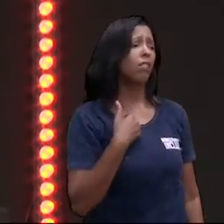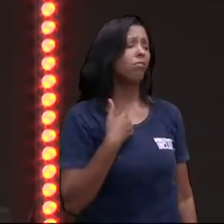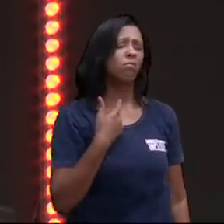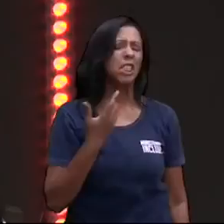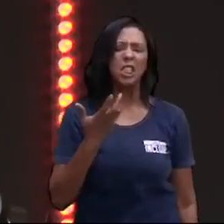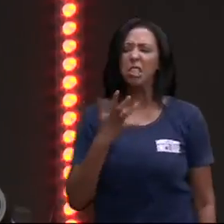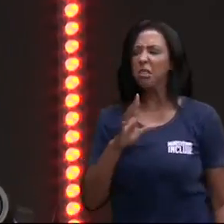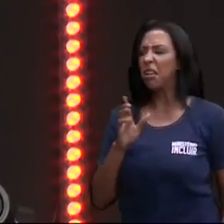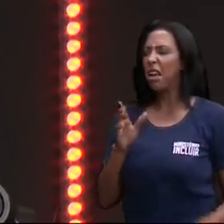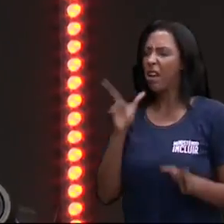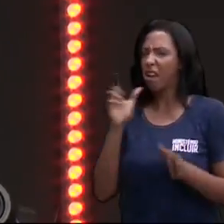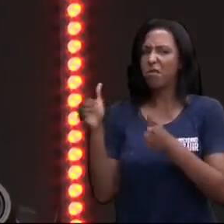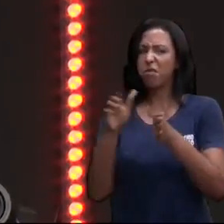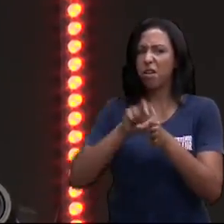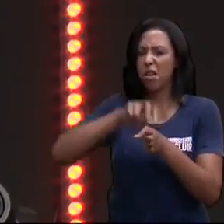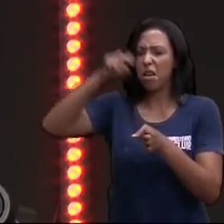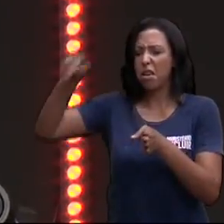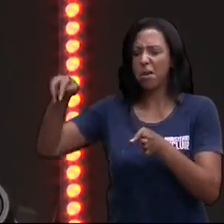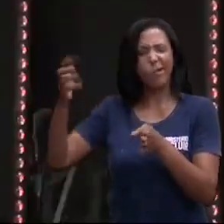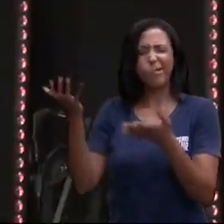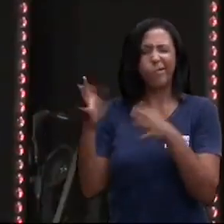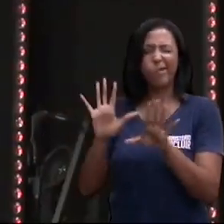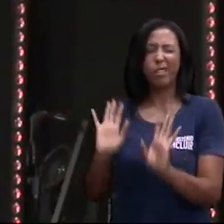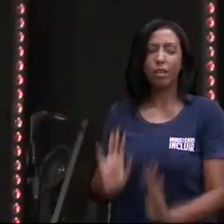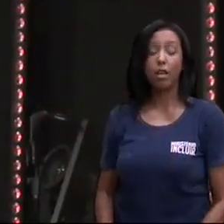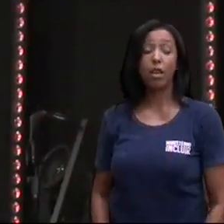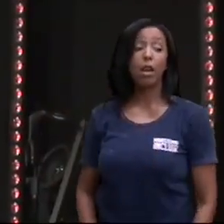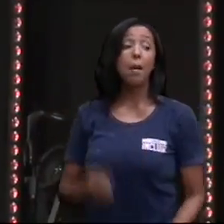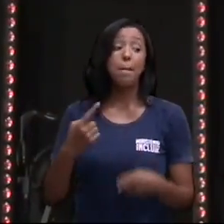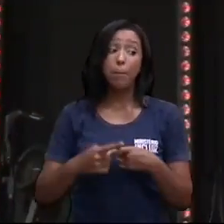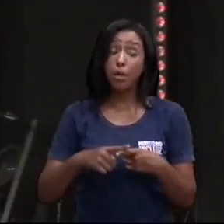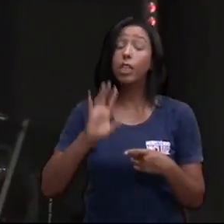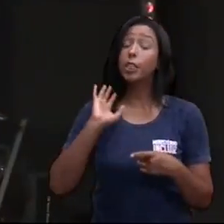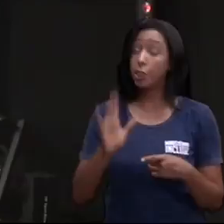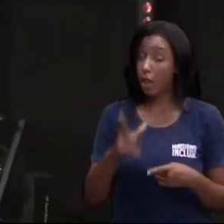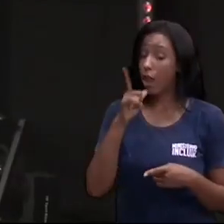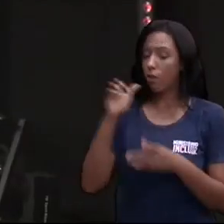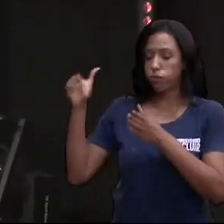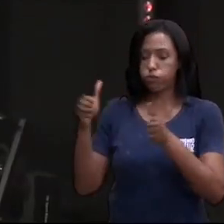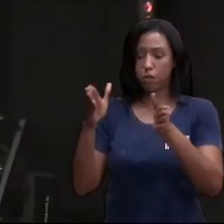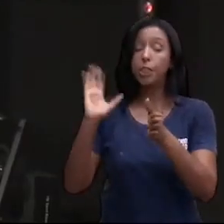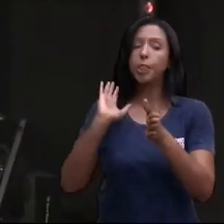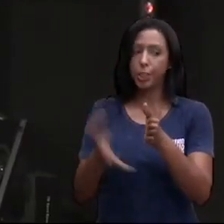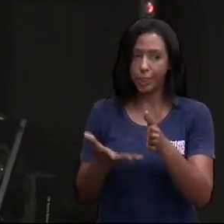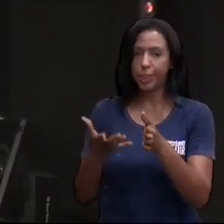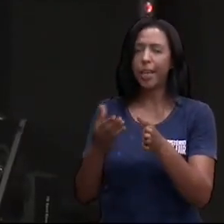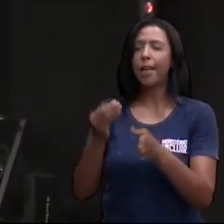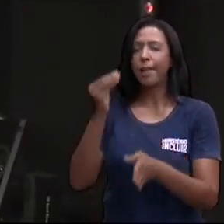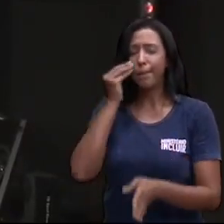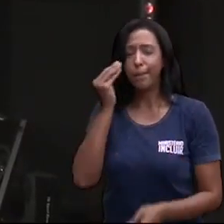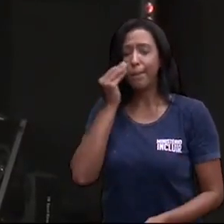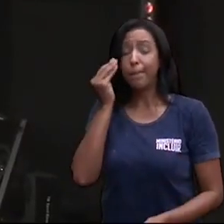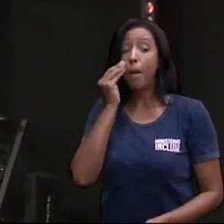por que que você não vai sabe por quê Porque eu tentei atravessar o Rio e eu quase